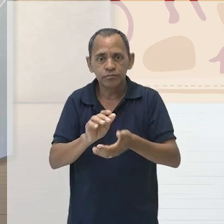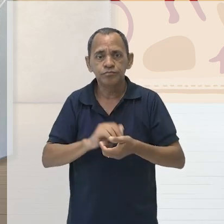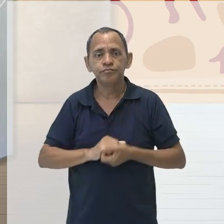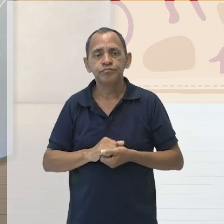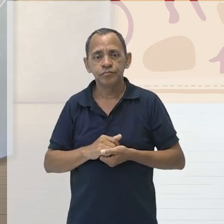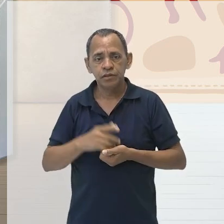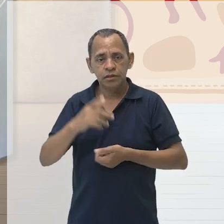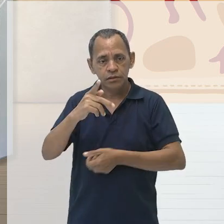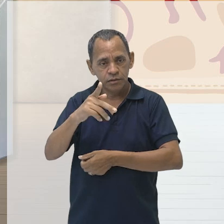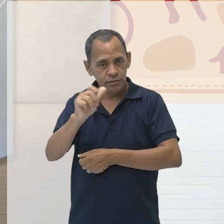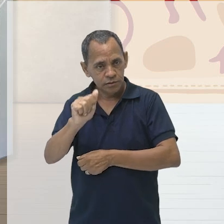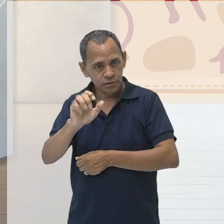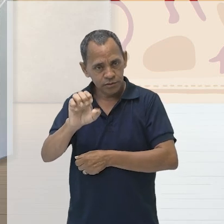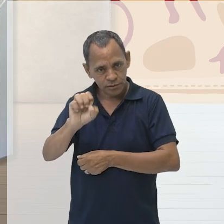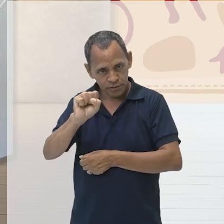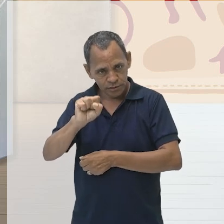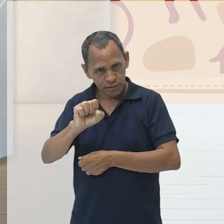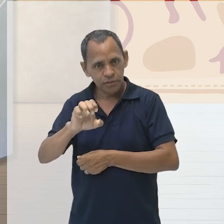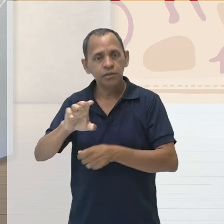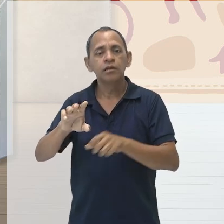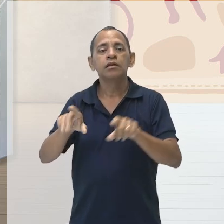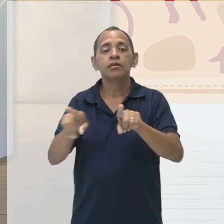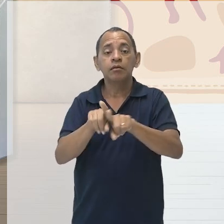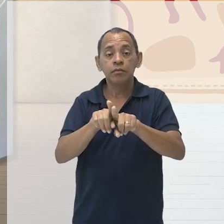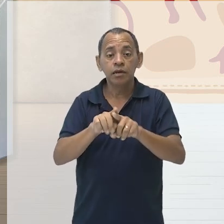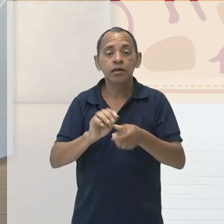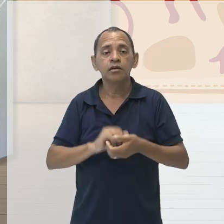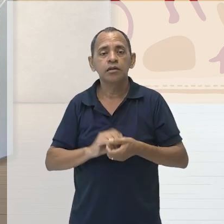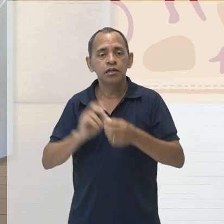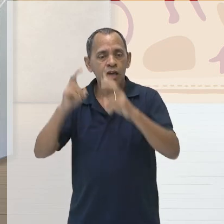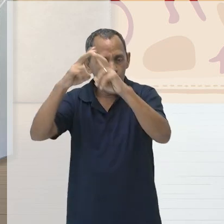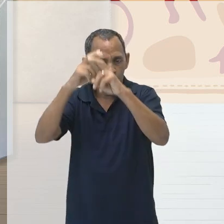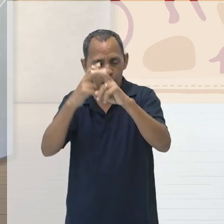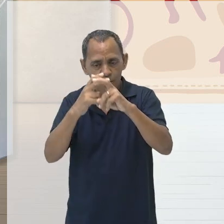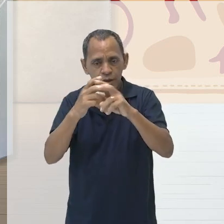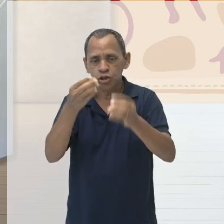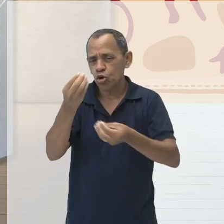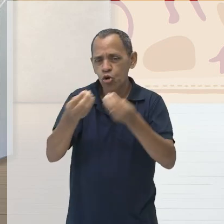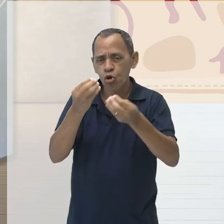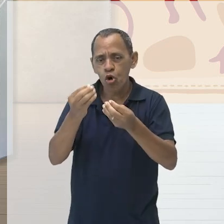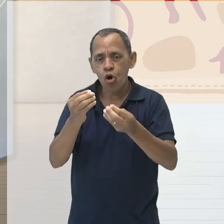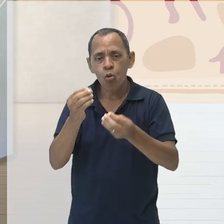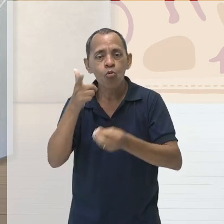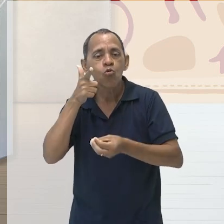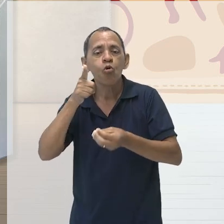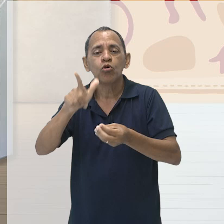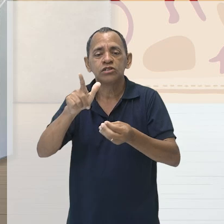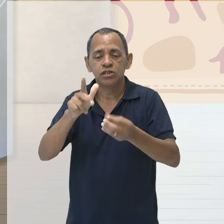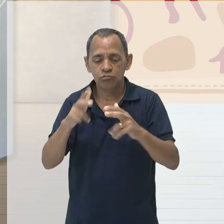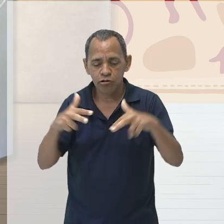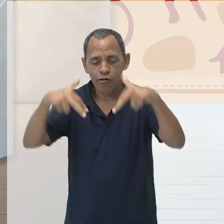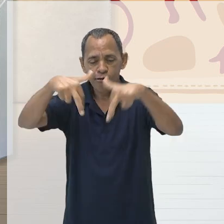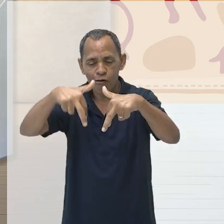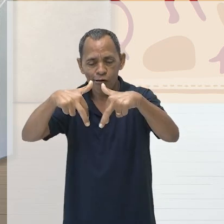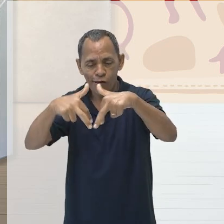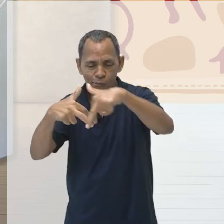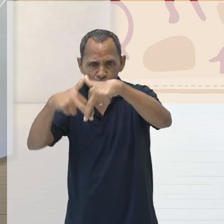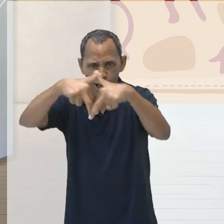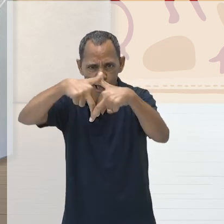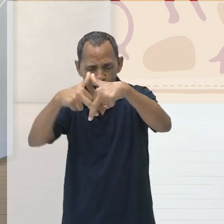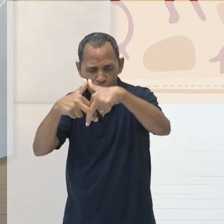mais à questão do agarramento, né, e a intenção de derrubar o seu oponente no chão. O pigme,